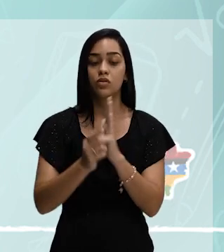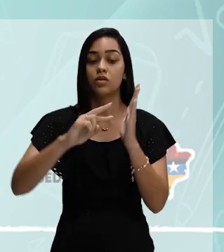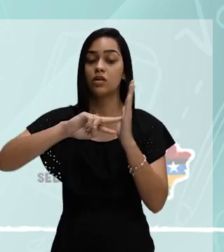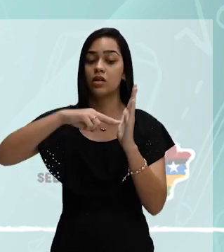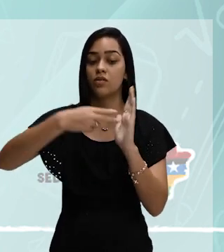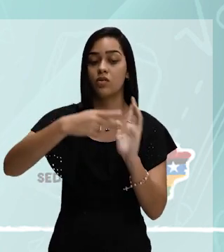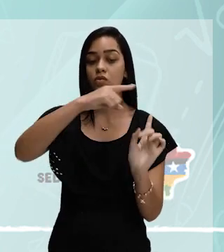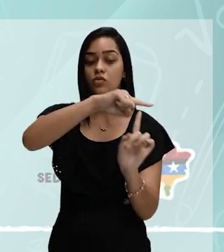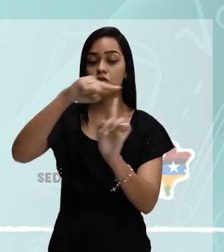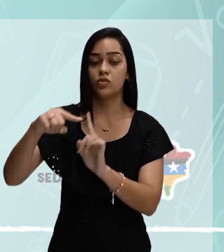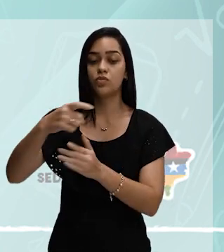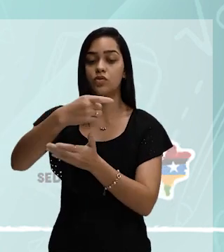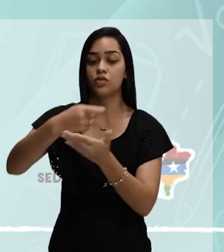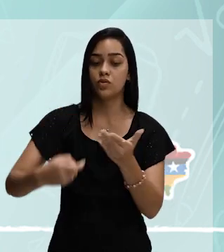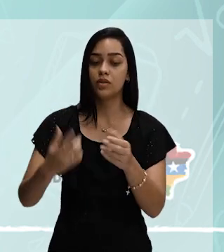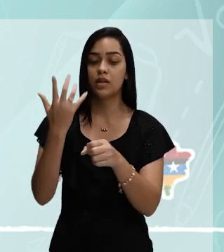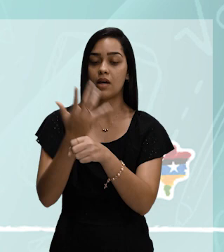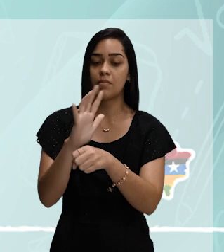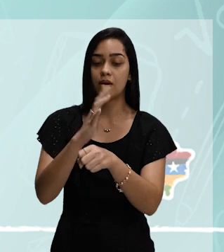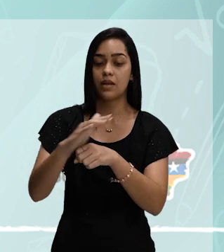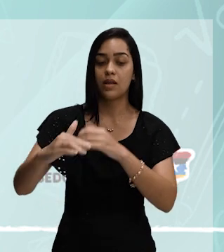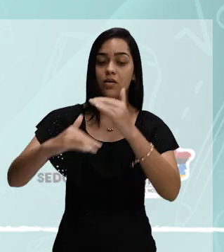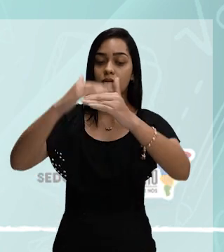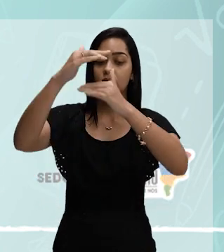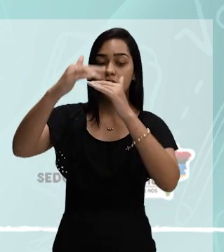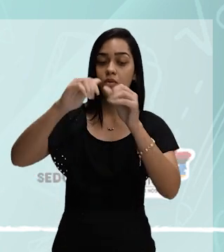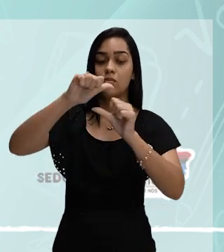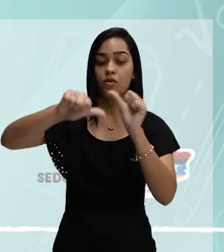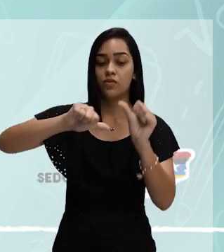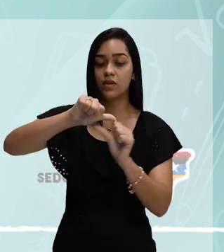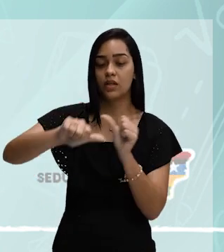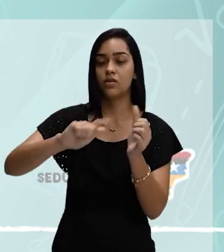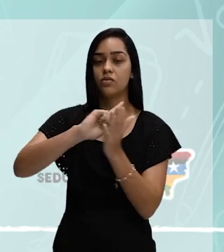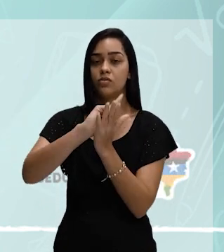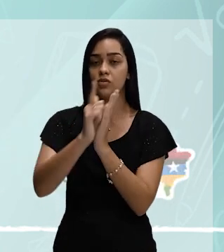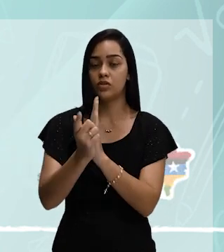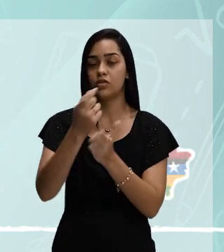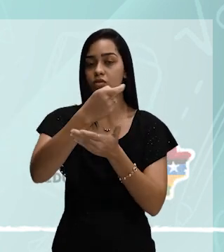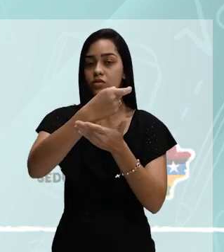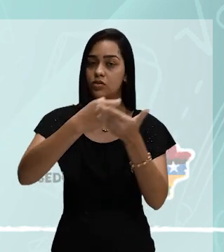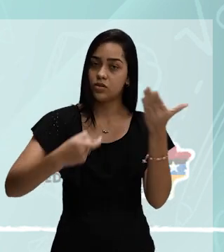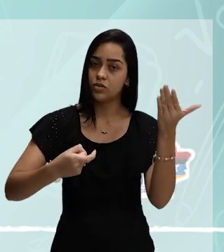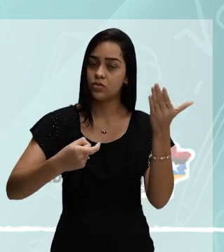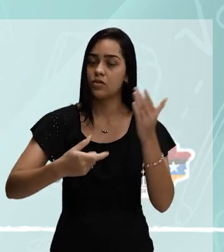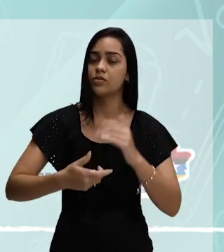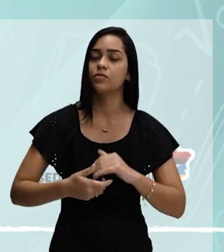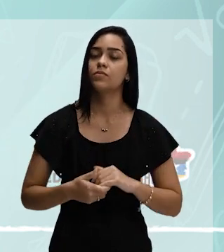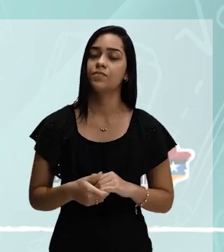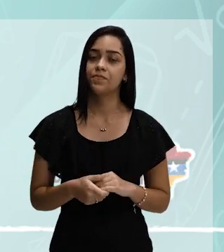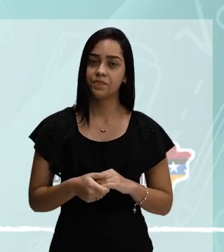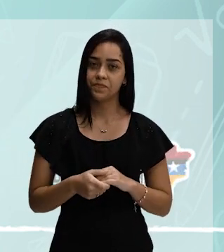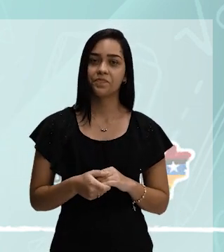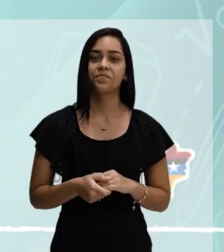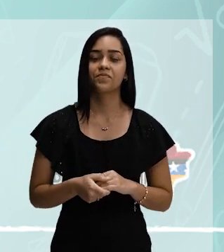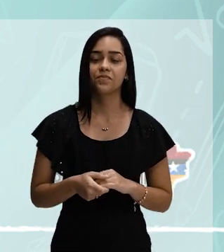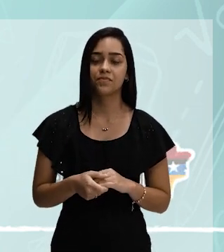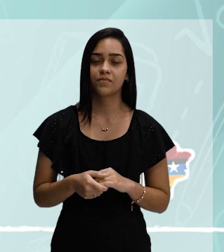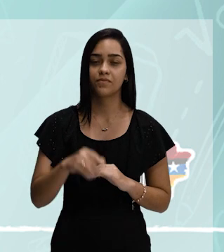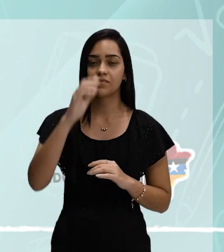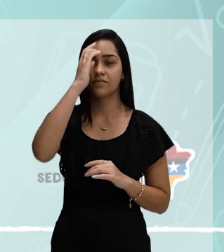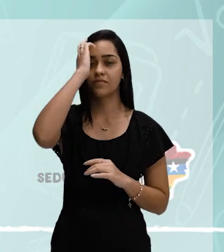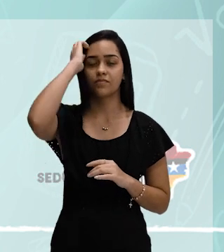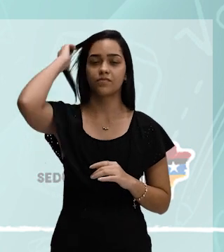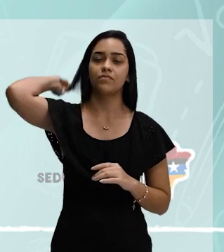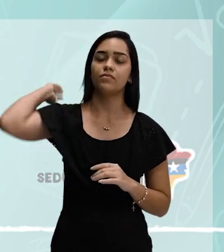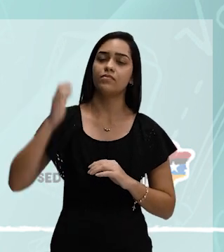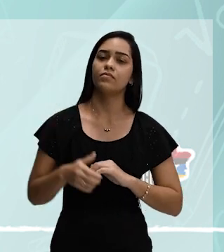os gêneros, ou seja, os tipos textuais são aplicados na construção e modificação dos gêneros